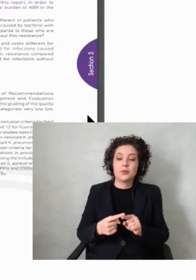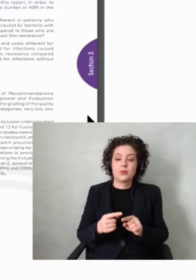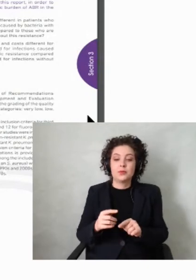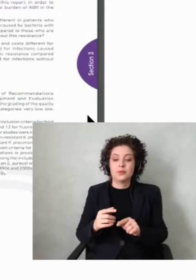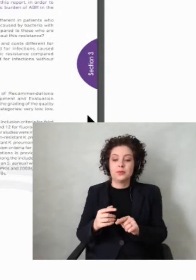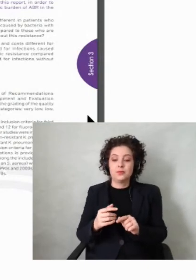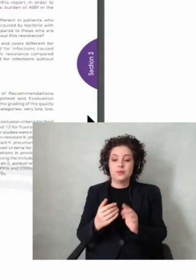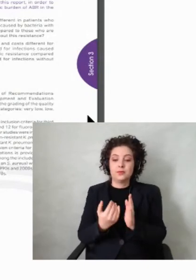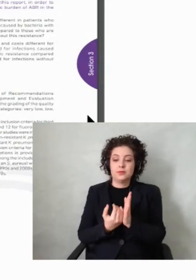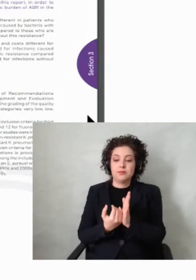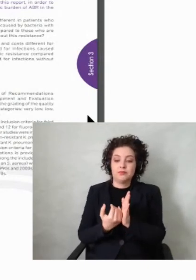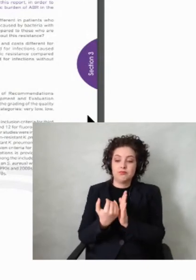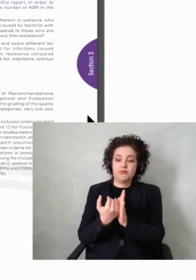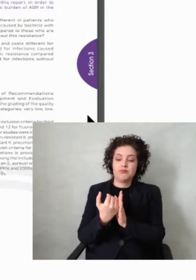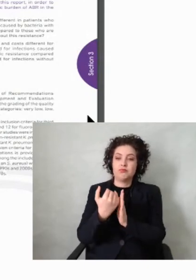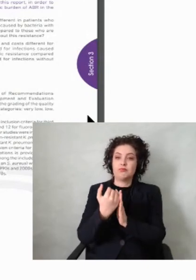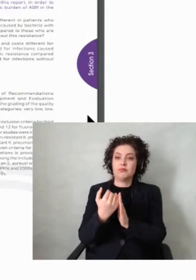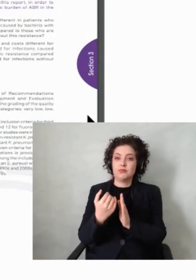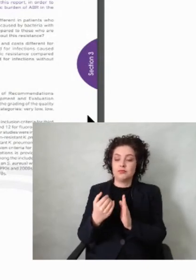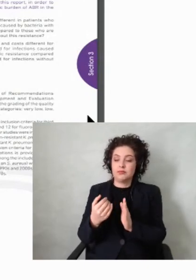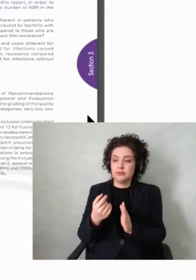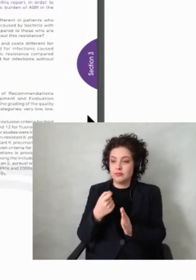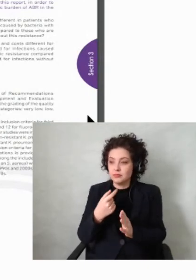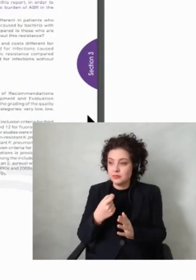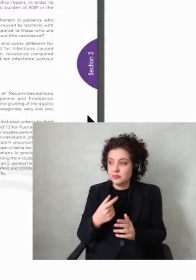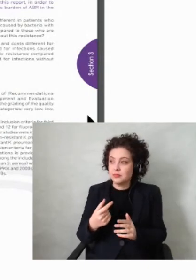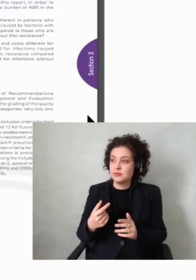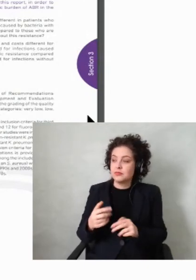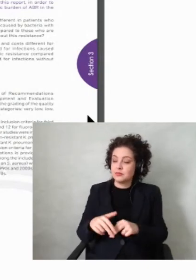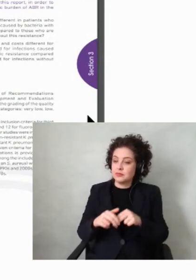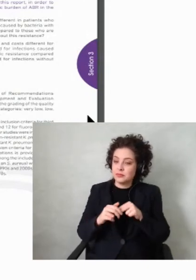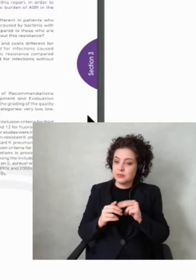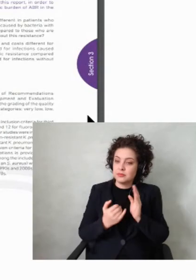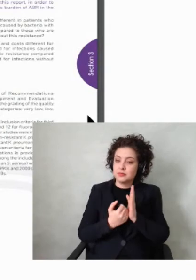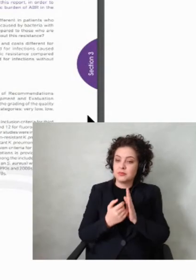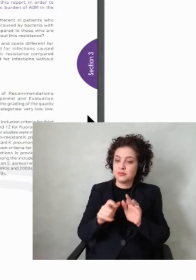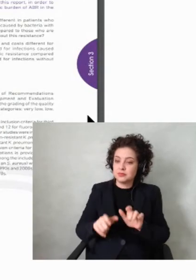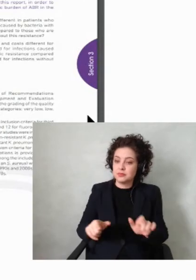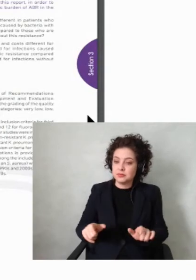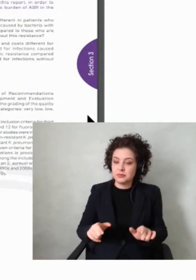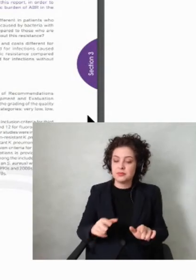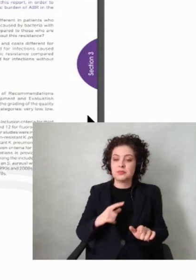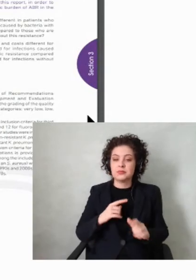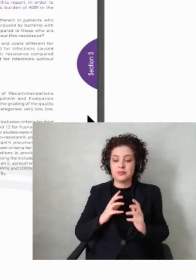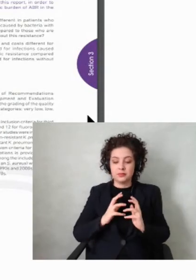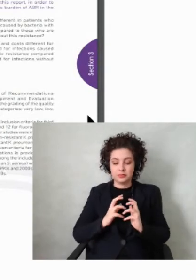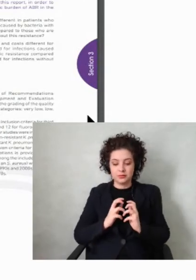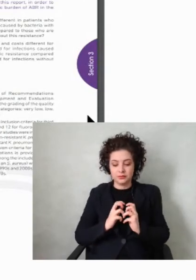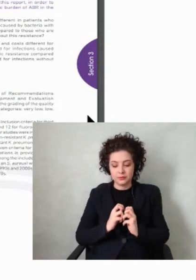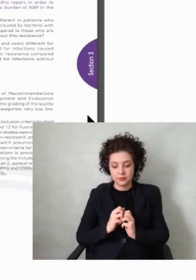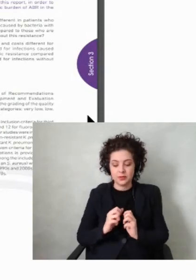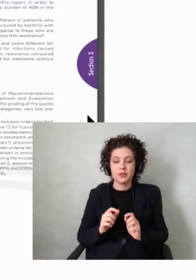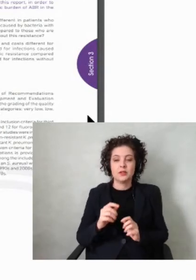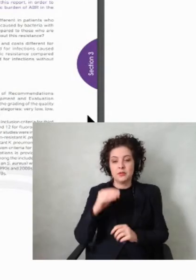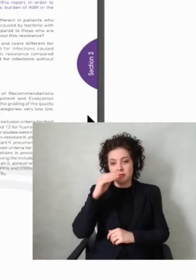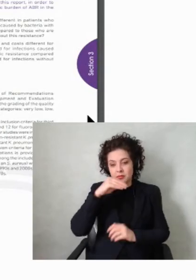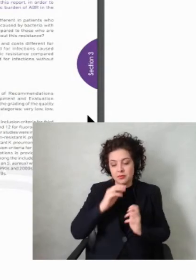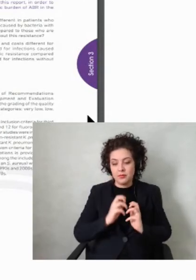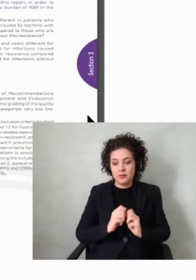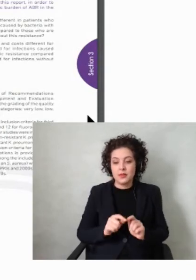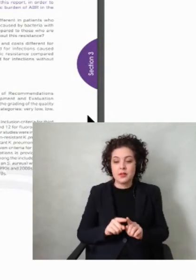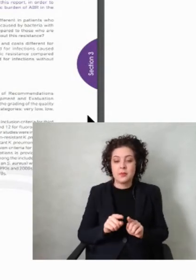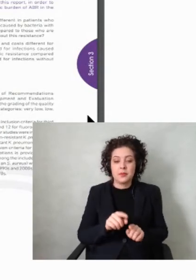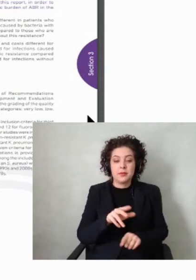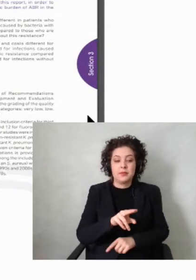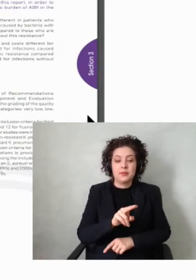terapia empírica com antimicrobianos, sobretudo em pacientes imunodeprimidos, mesmo em pacientes críticos do ambiente de terapia intensiva,